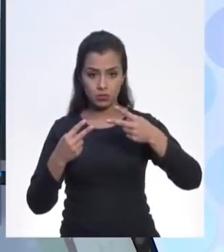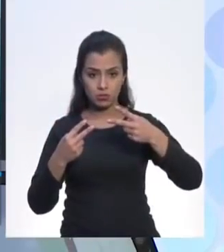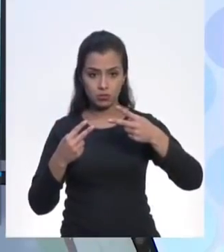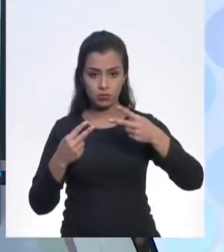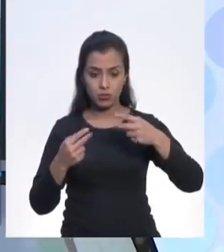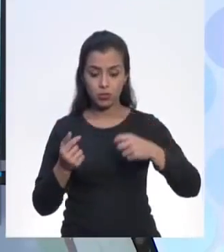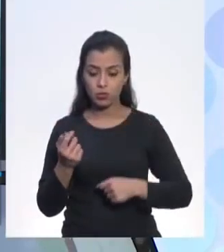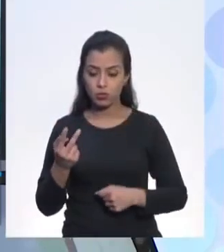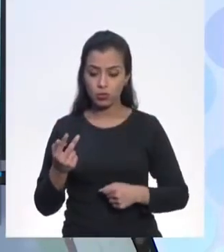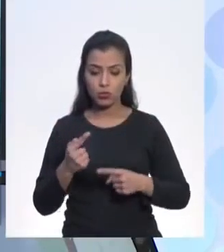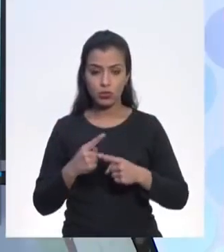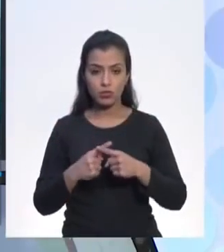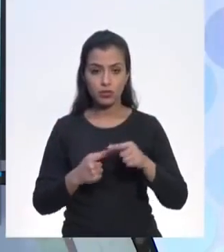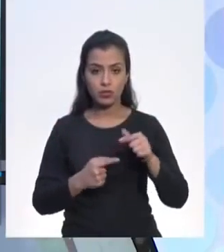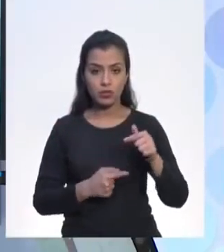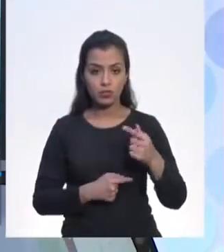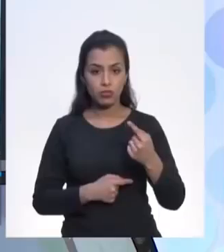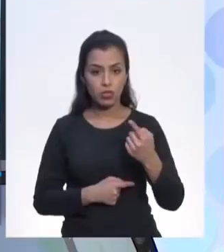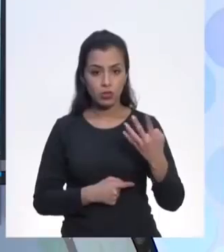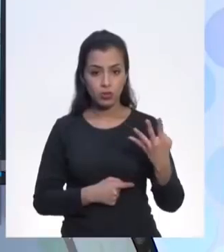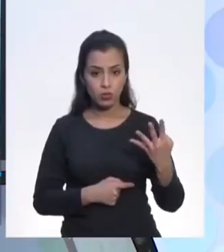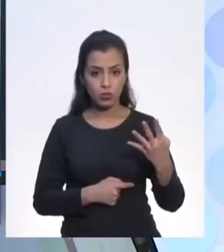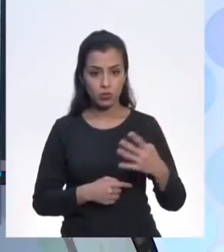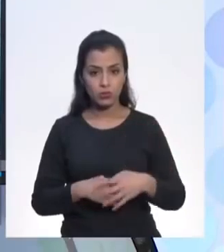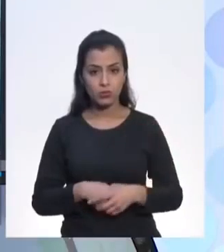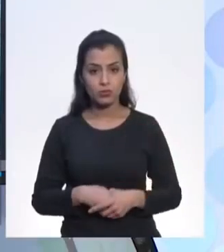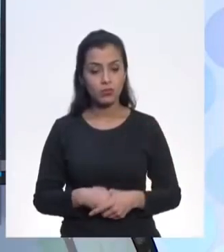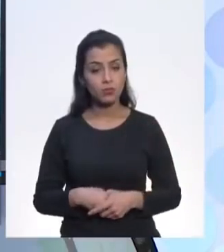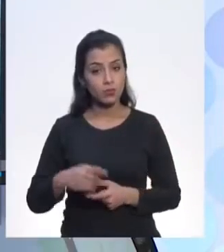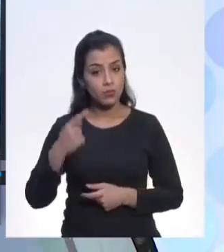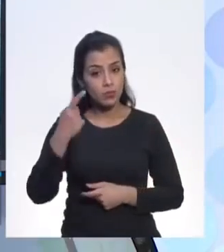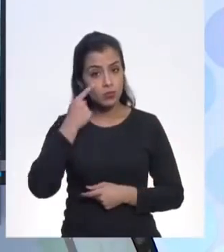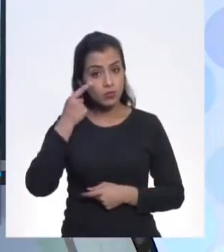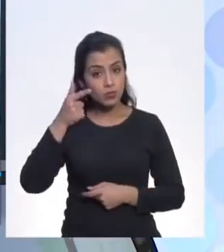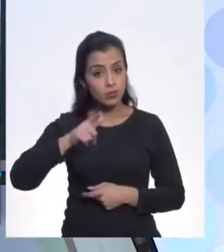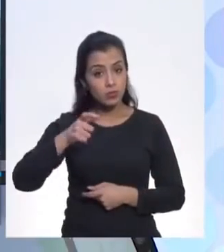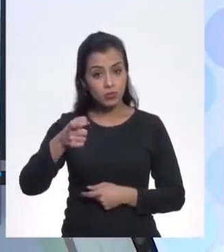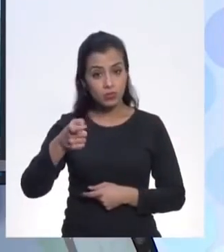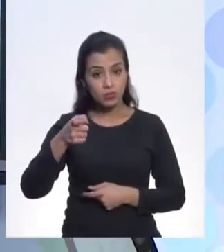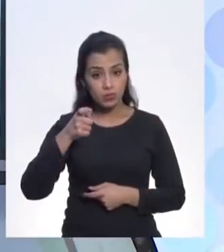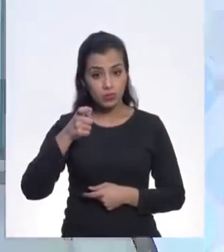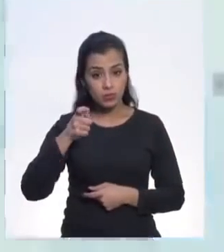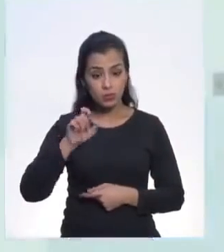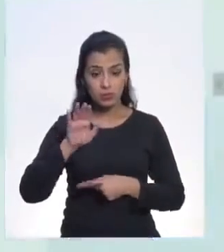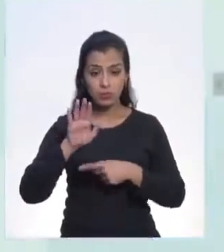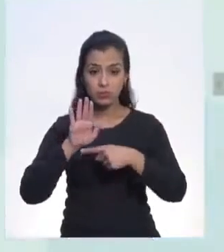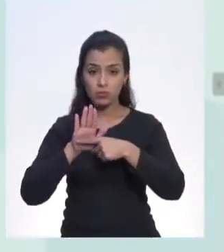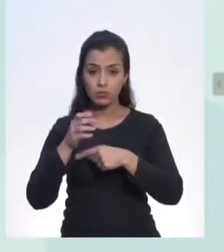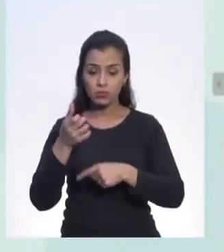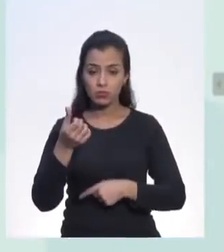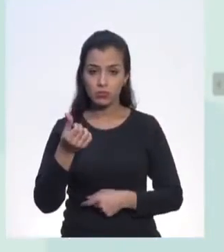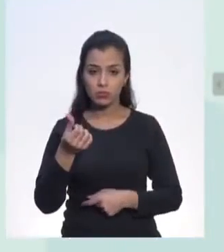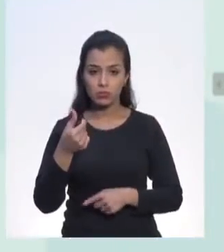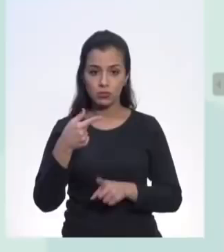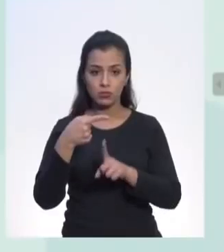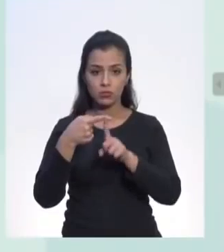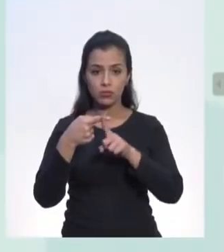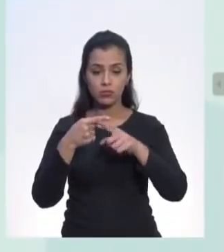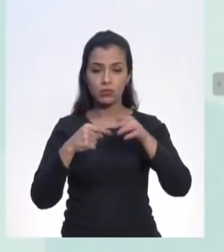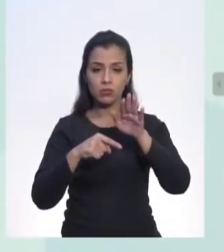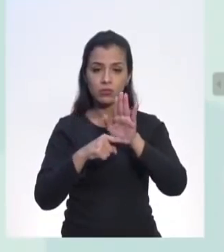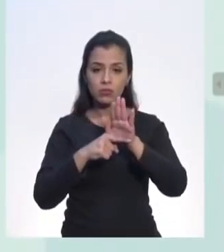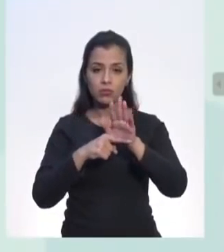2 vezes 7, 14. Então, voltando aqui no x, eu vou ter menos 6, mais ou menos